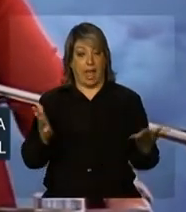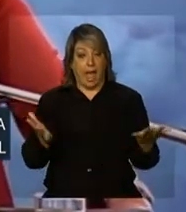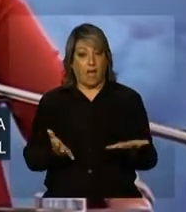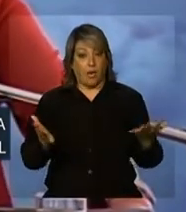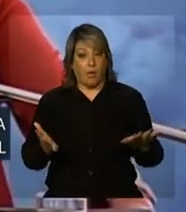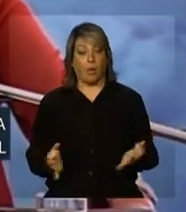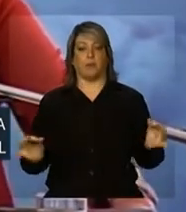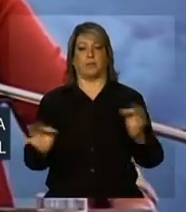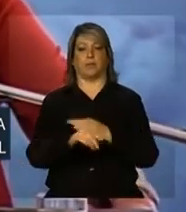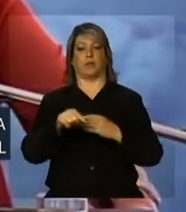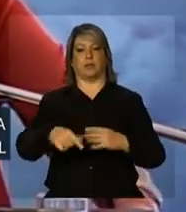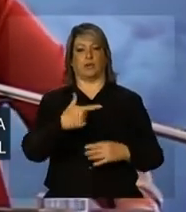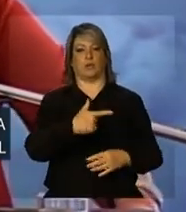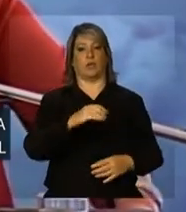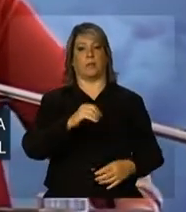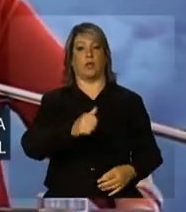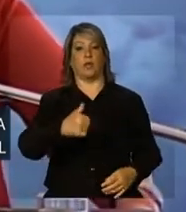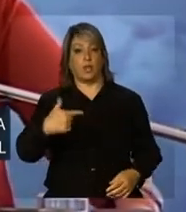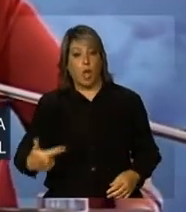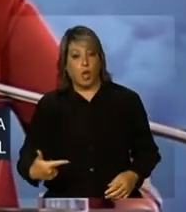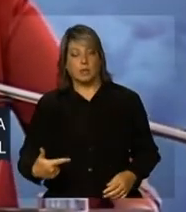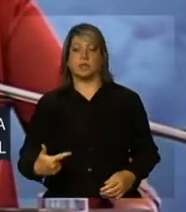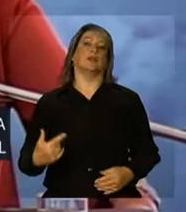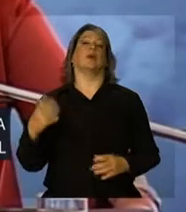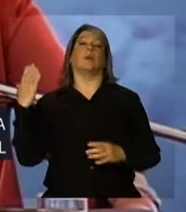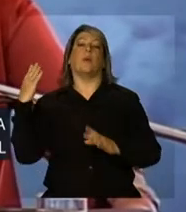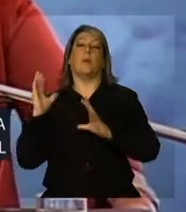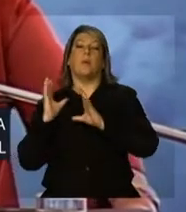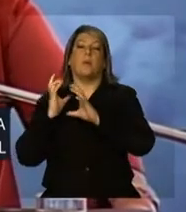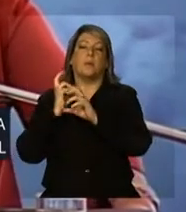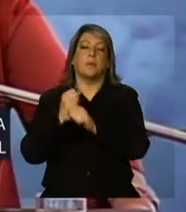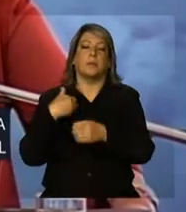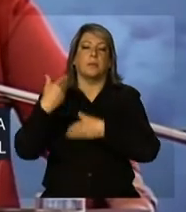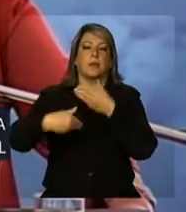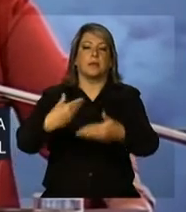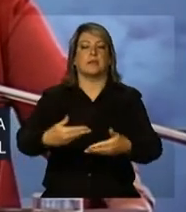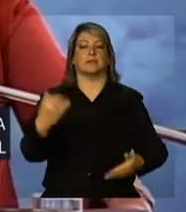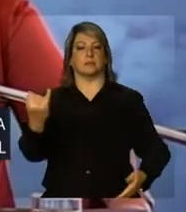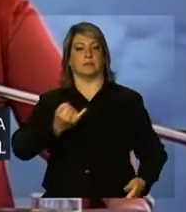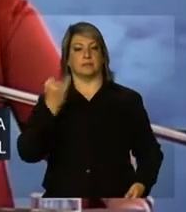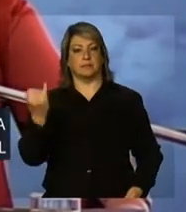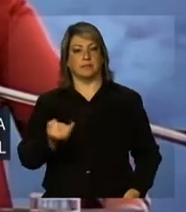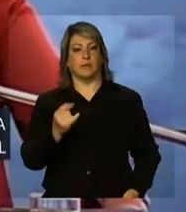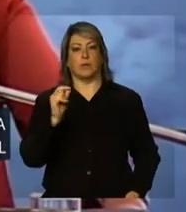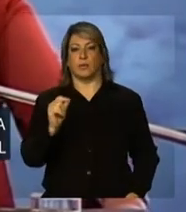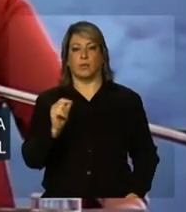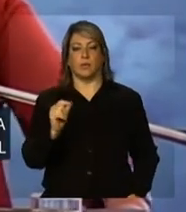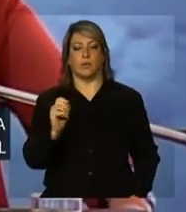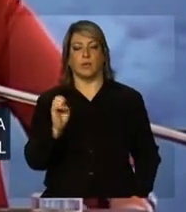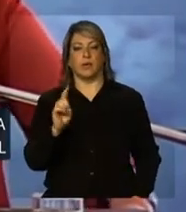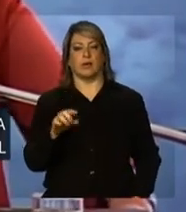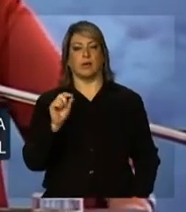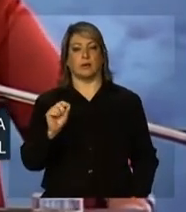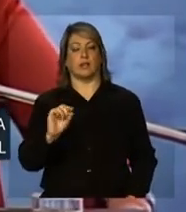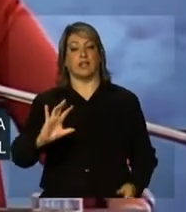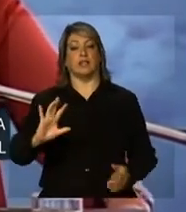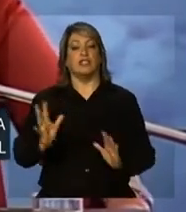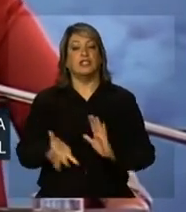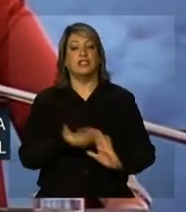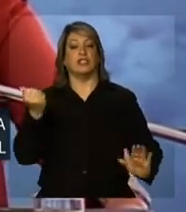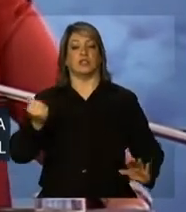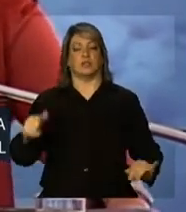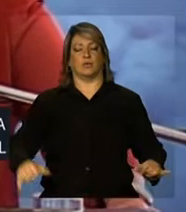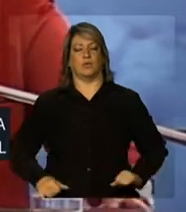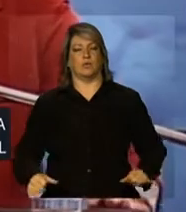concluímos esse ano de 2012 um processo fundamental que é retirar da